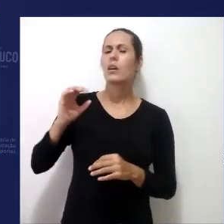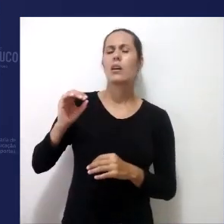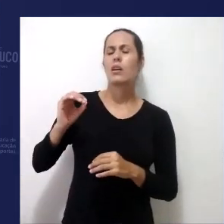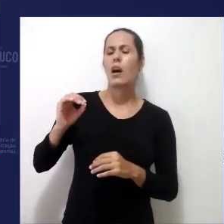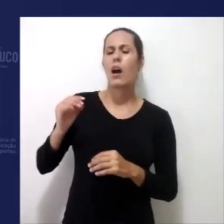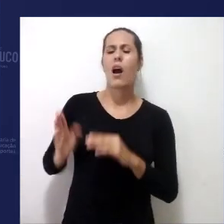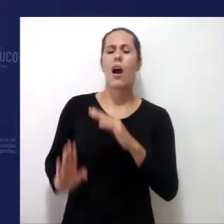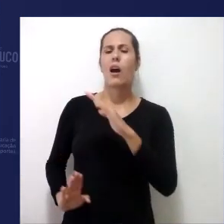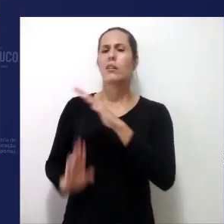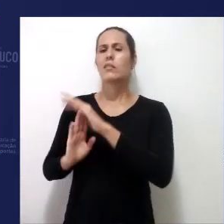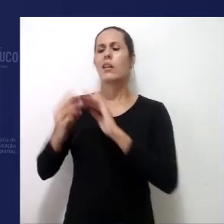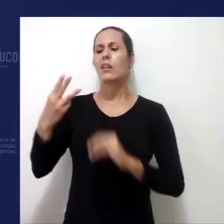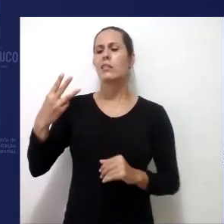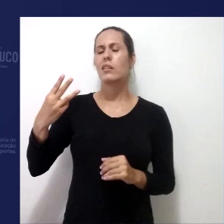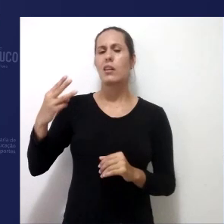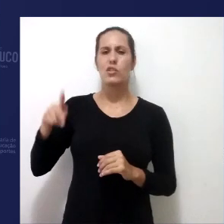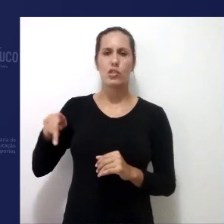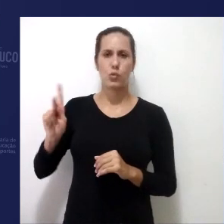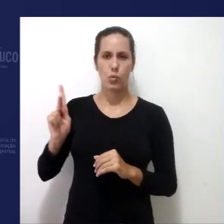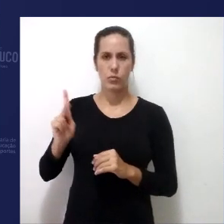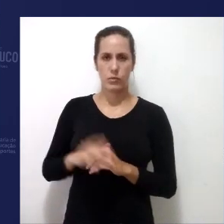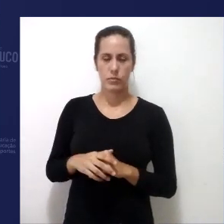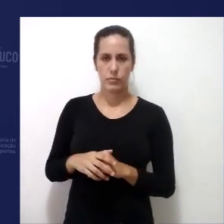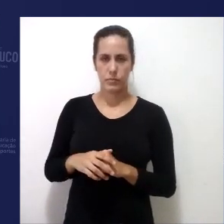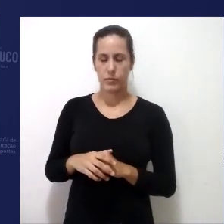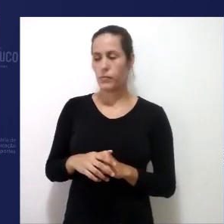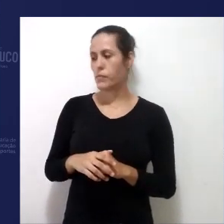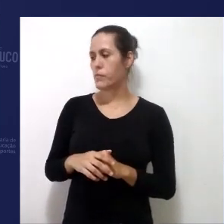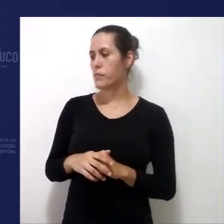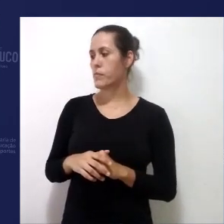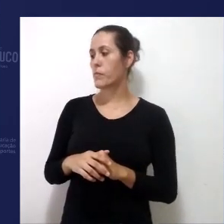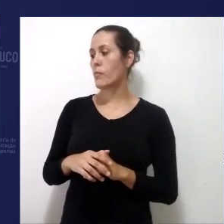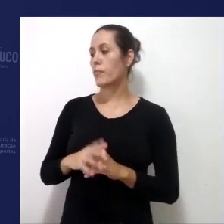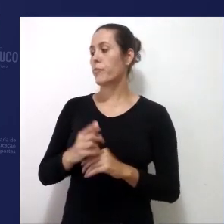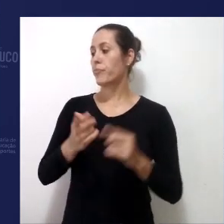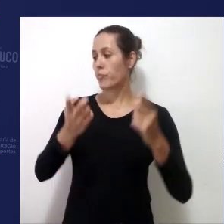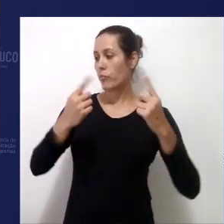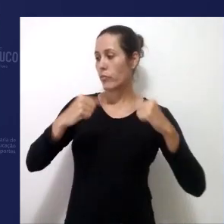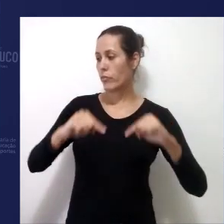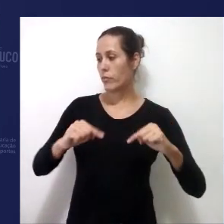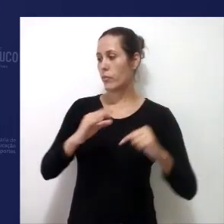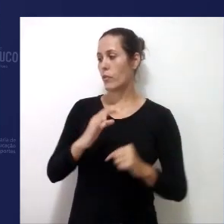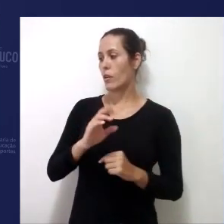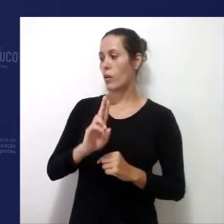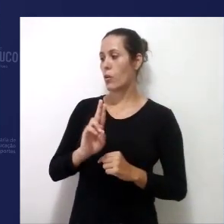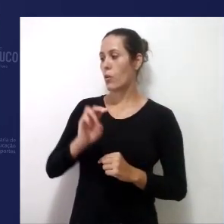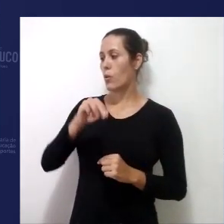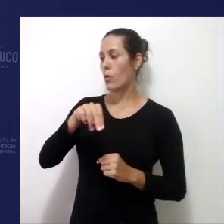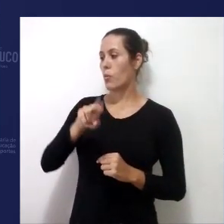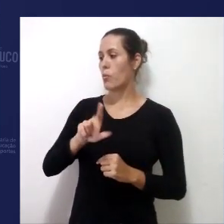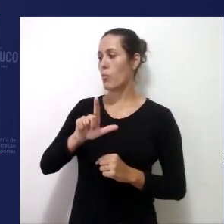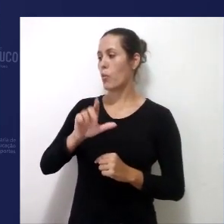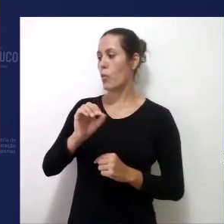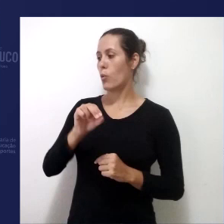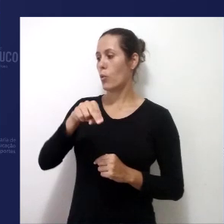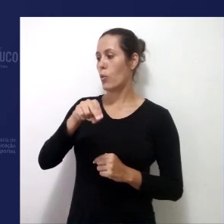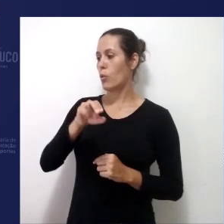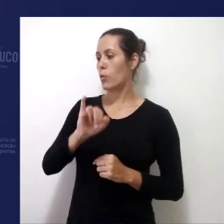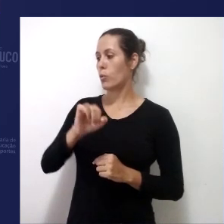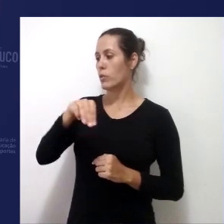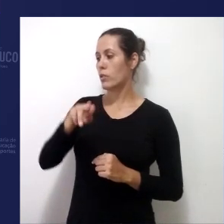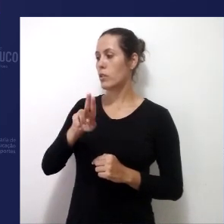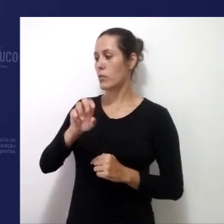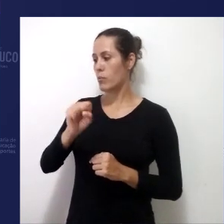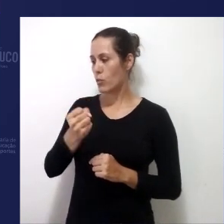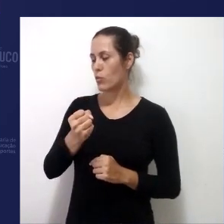de 0 a 3 km na nossa atmosfera. A gente tem o que se chama de cumulonimbus,